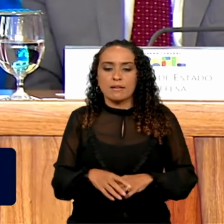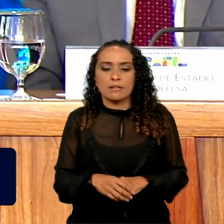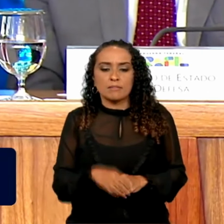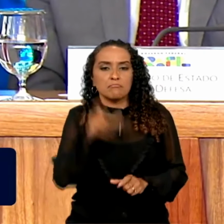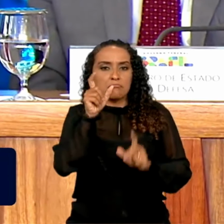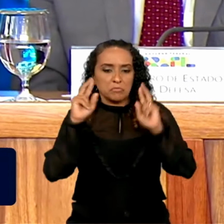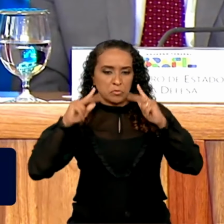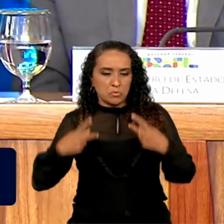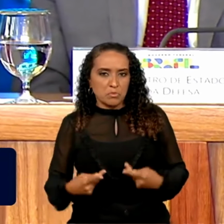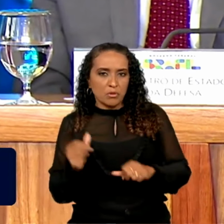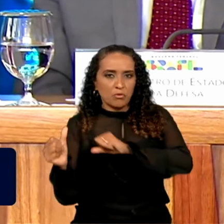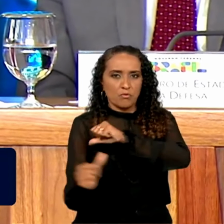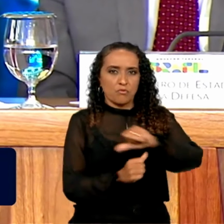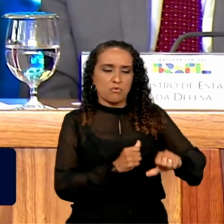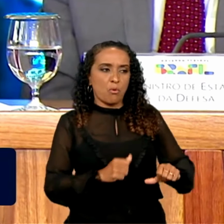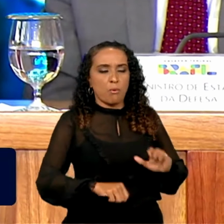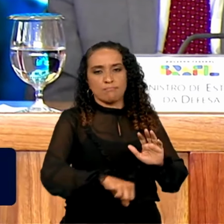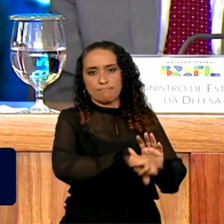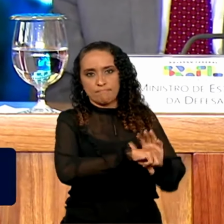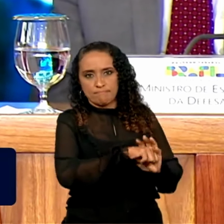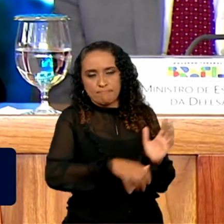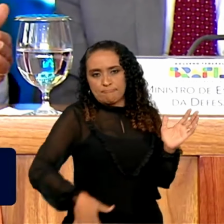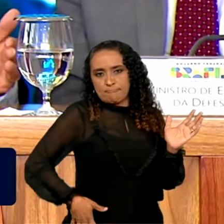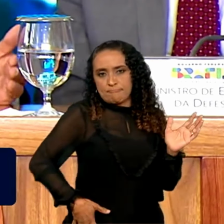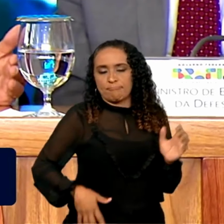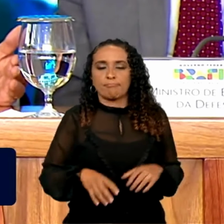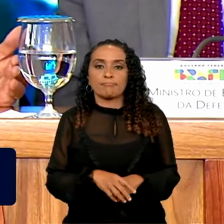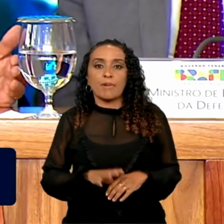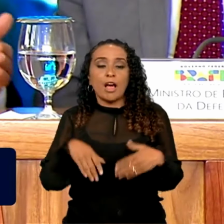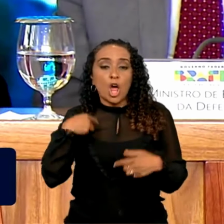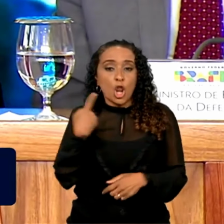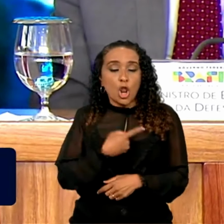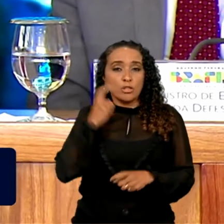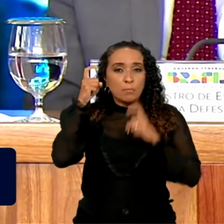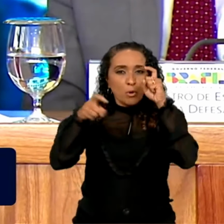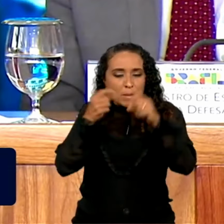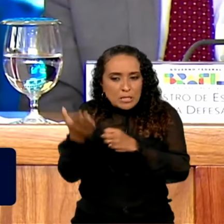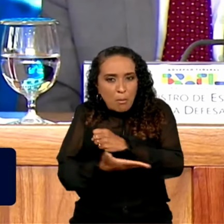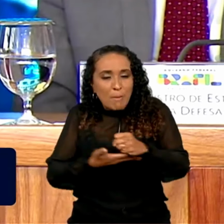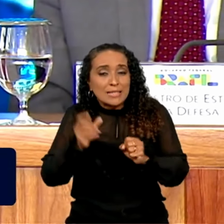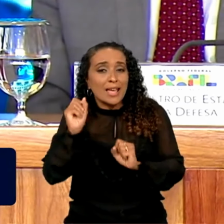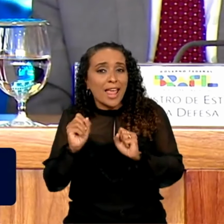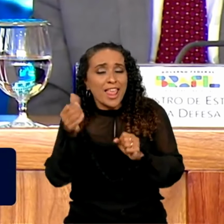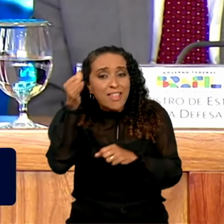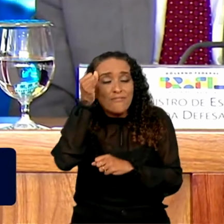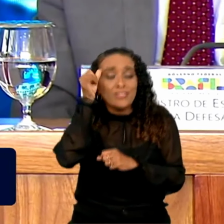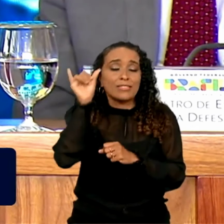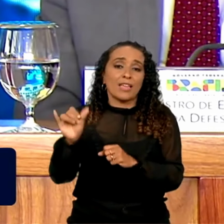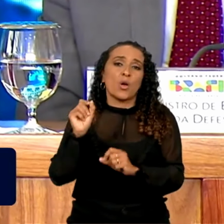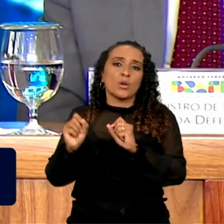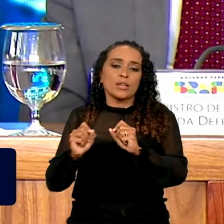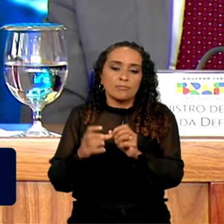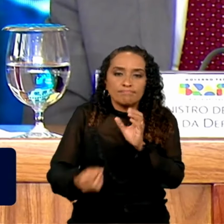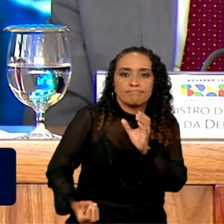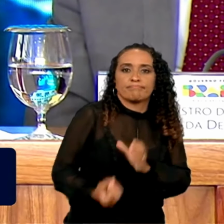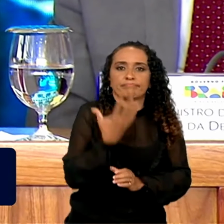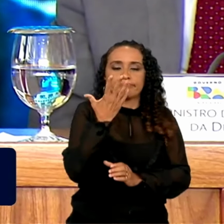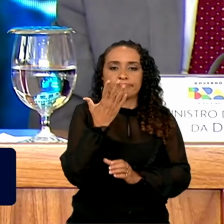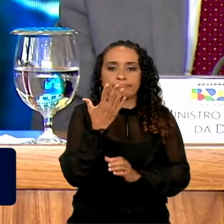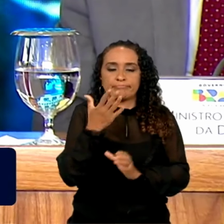humanos que viraram bandido, mas que a nossa preocupação básica fosse evitar que surgissem os